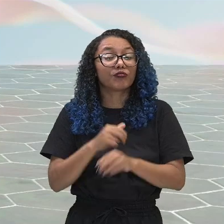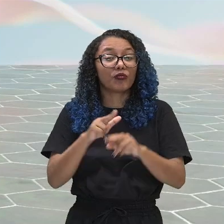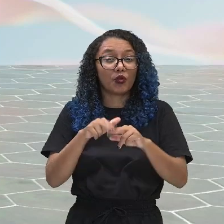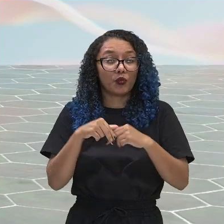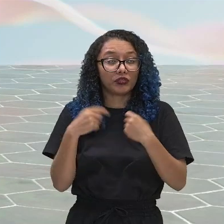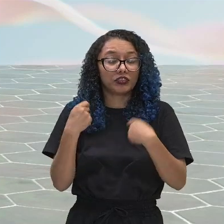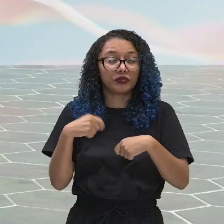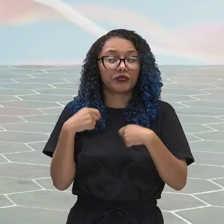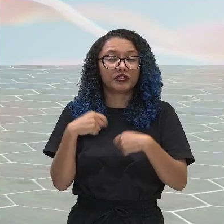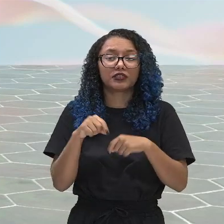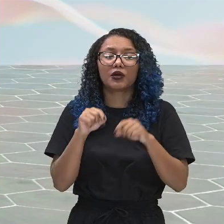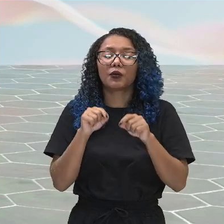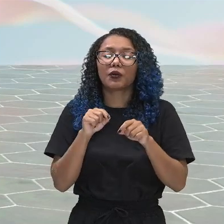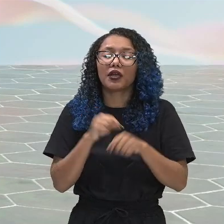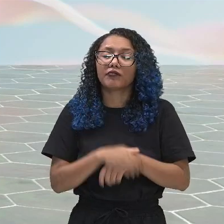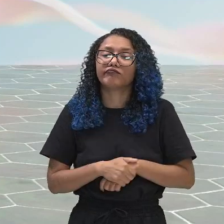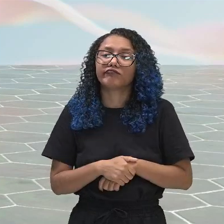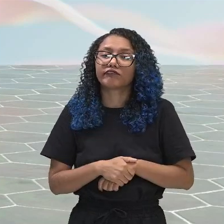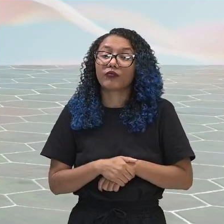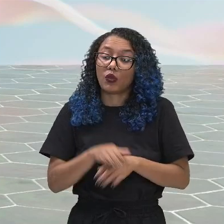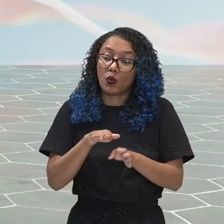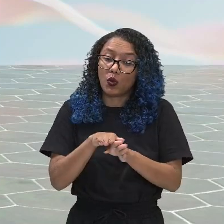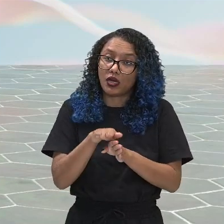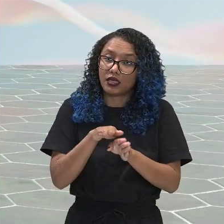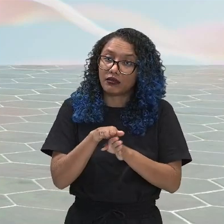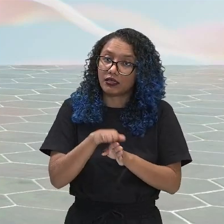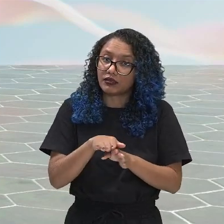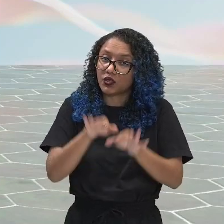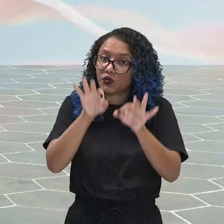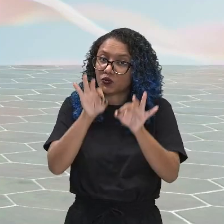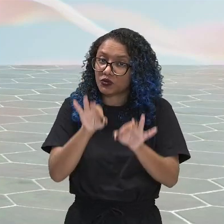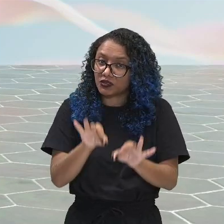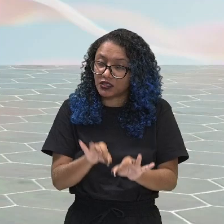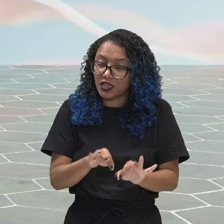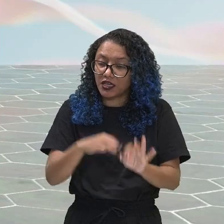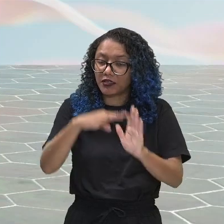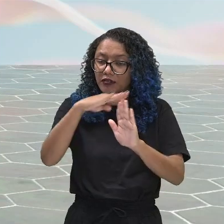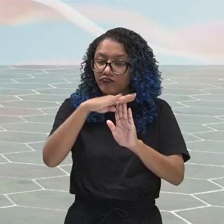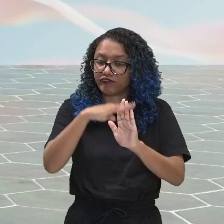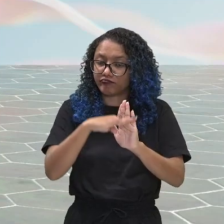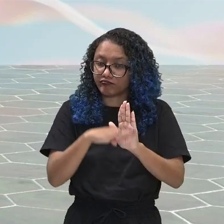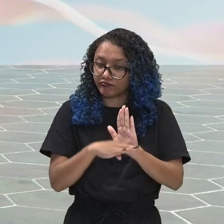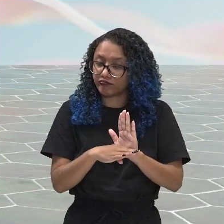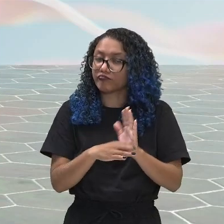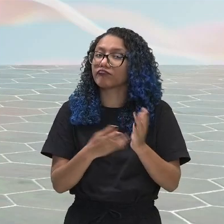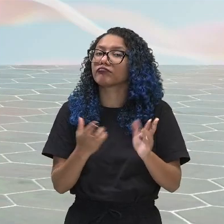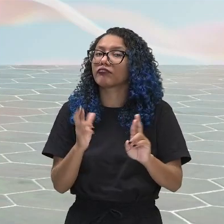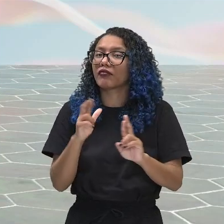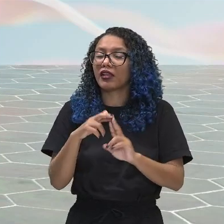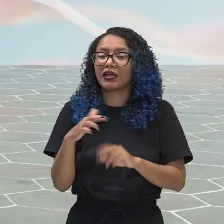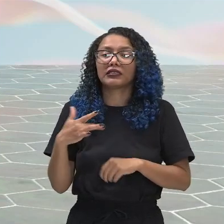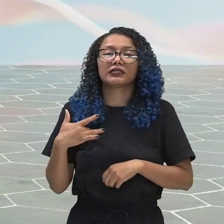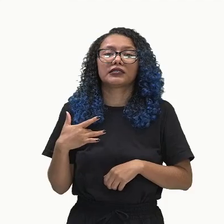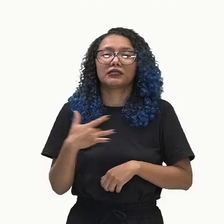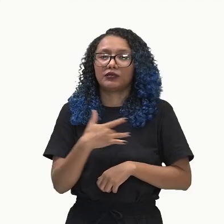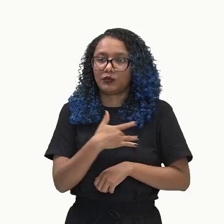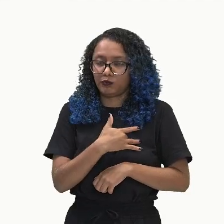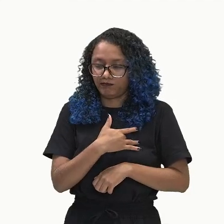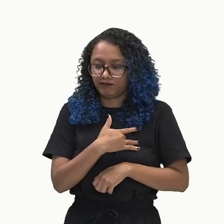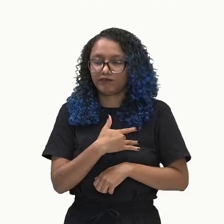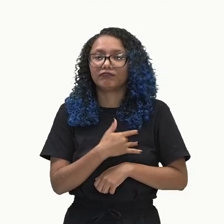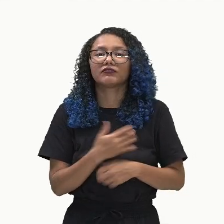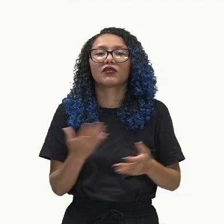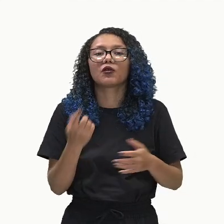devemos sempre ter uma orientação, né, que está relacionada à saúde do indivíduo. Vamos ver agora neste